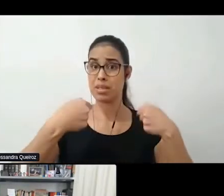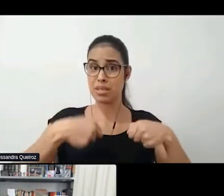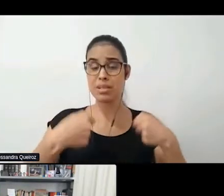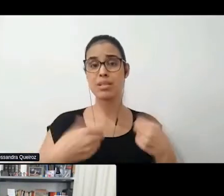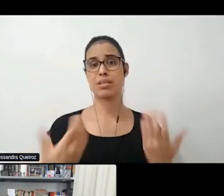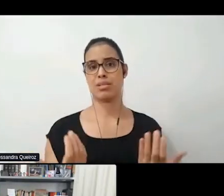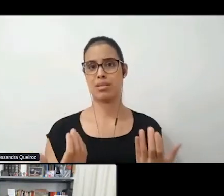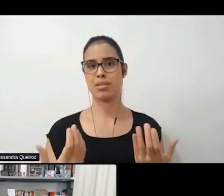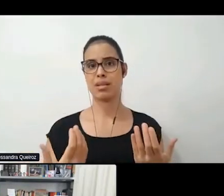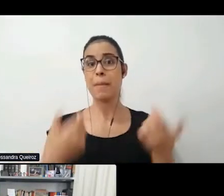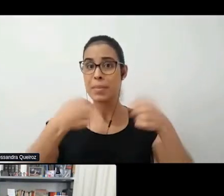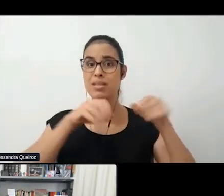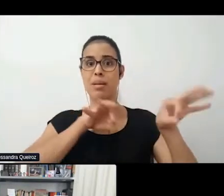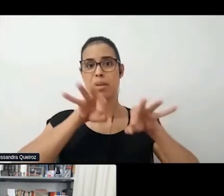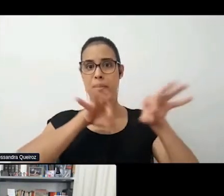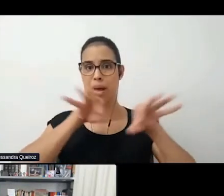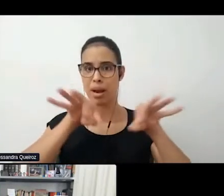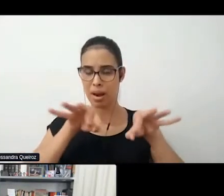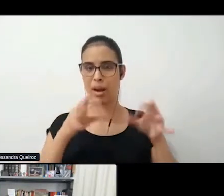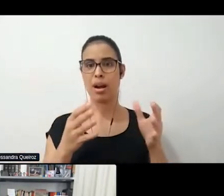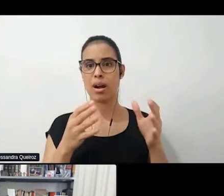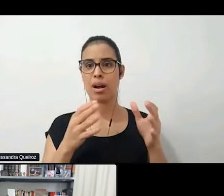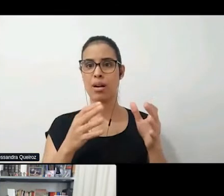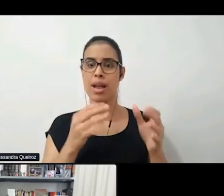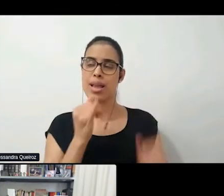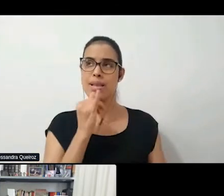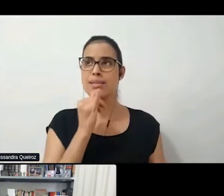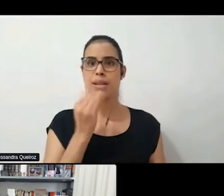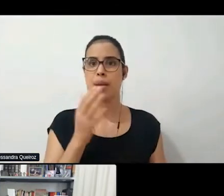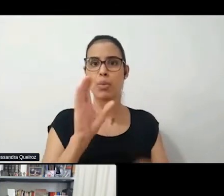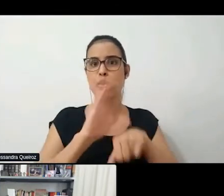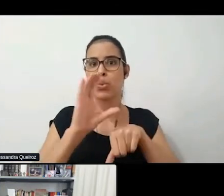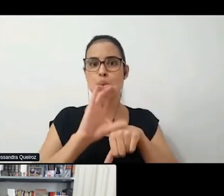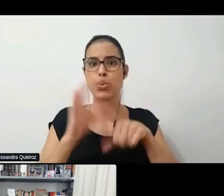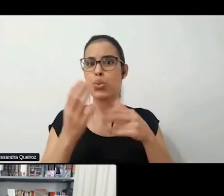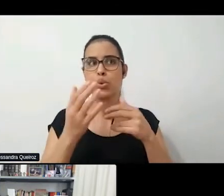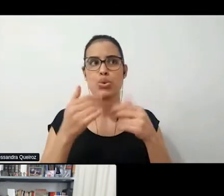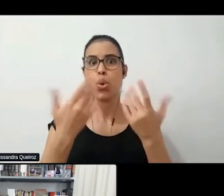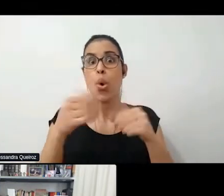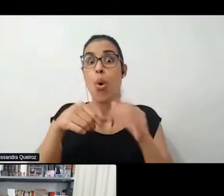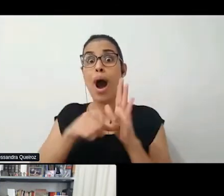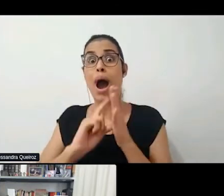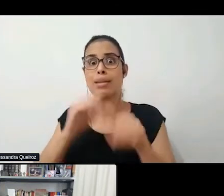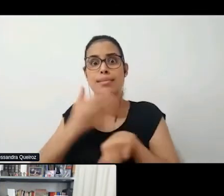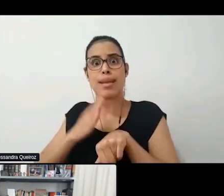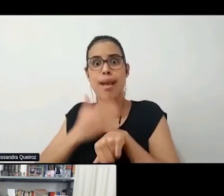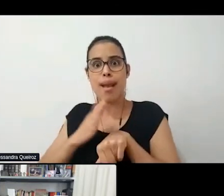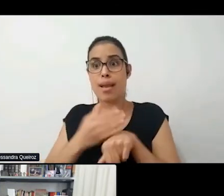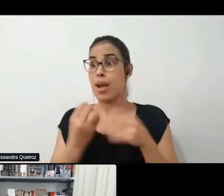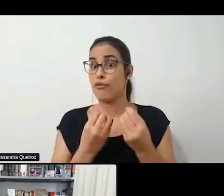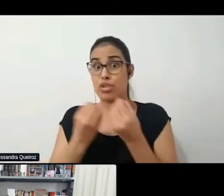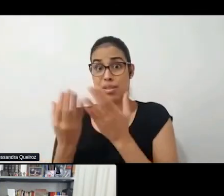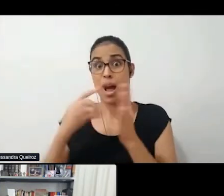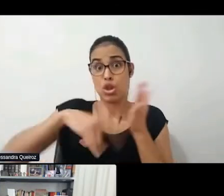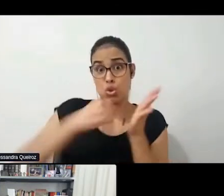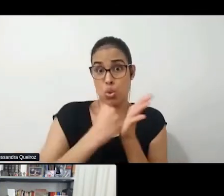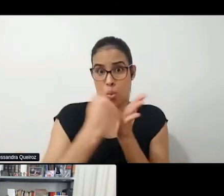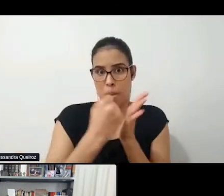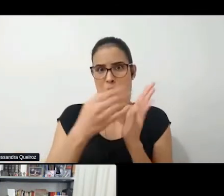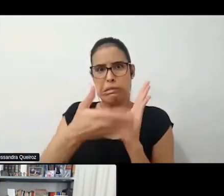faça sentido. Você pode colocar no meio do processo lá, dar uma documentação para o desenvolvedor? Pode. Ele pode fazer? Pode. Mas ele não